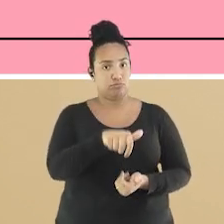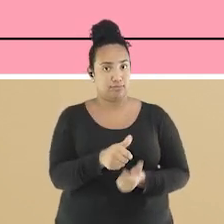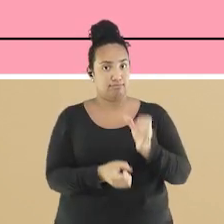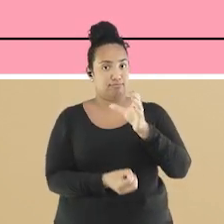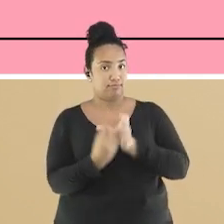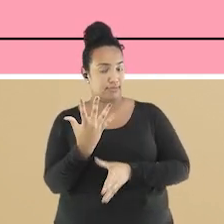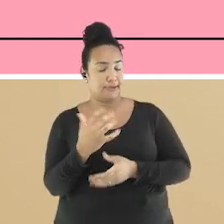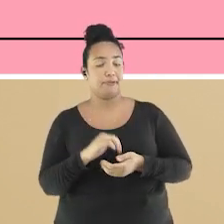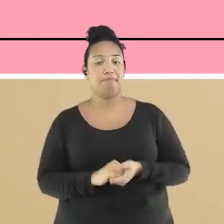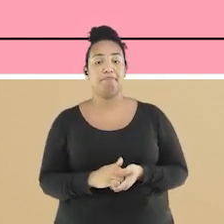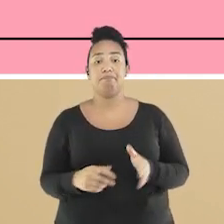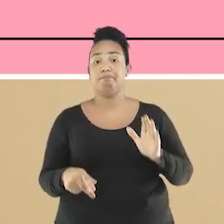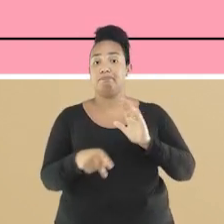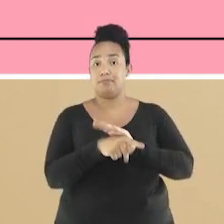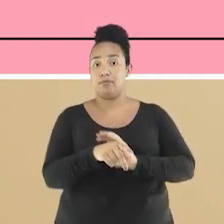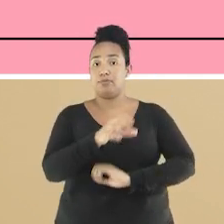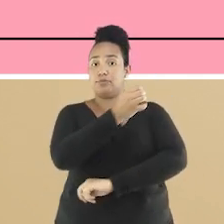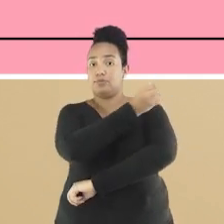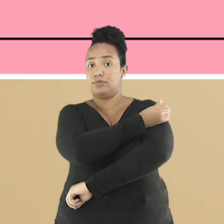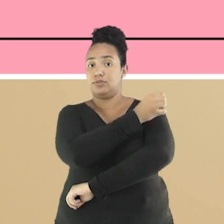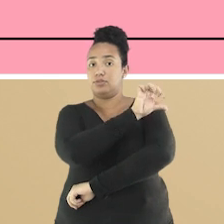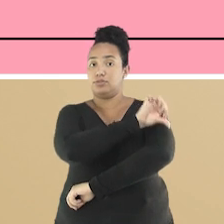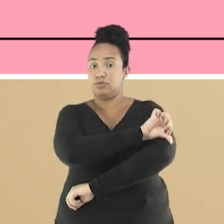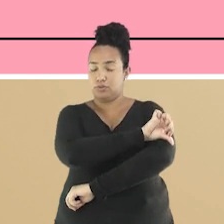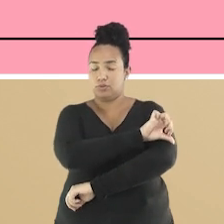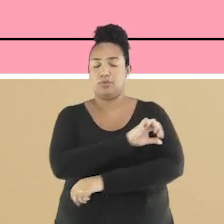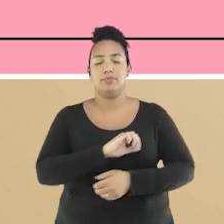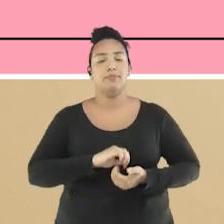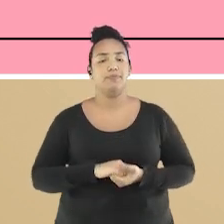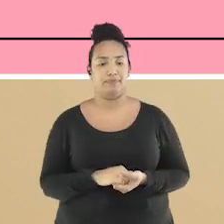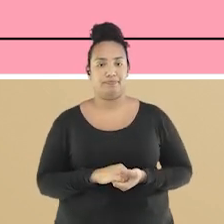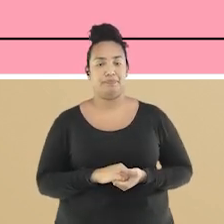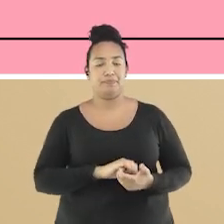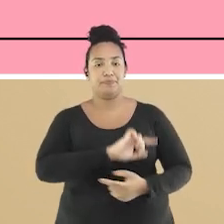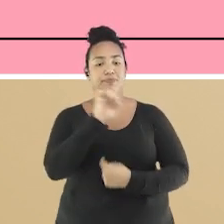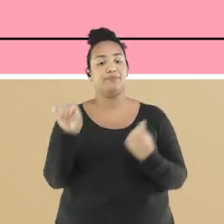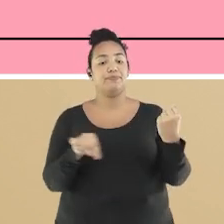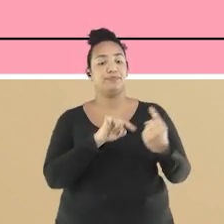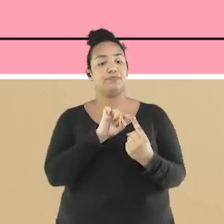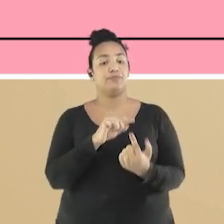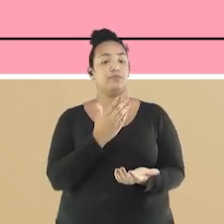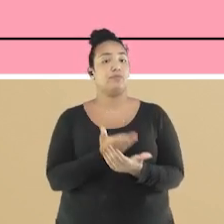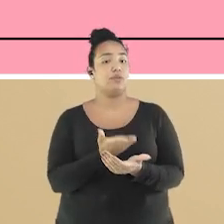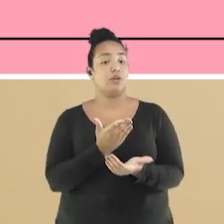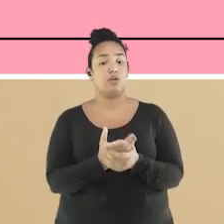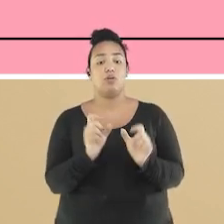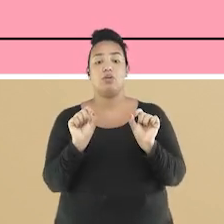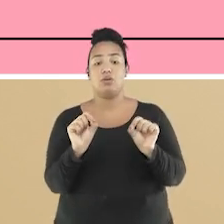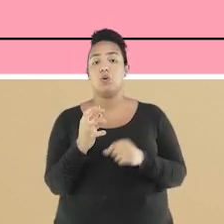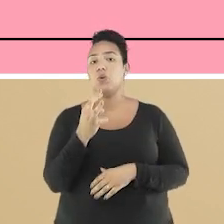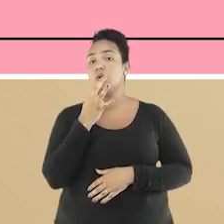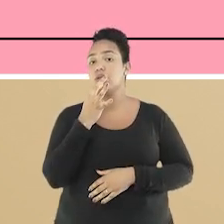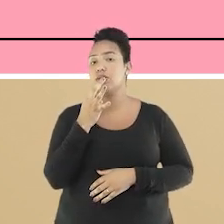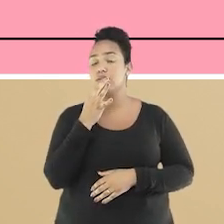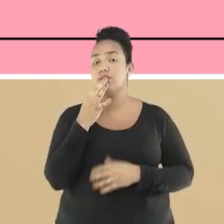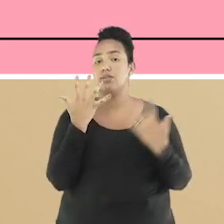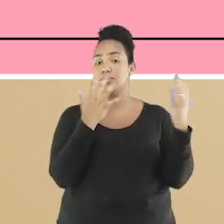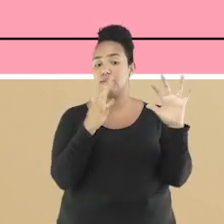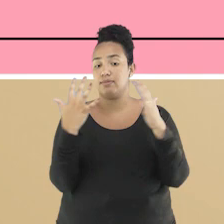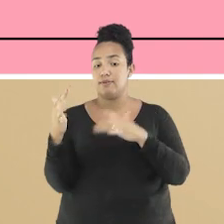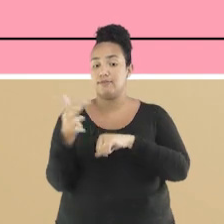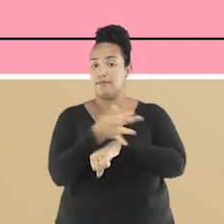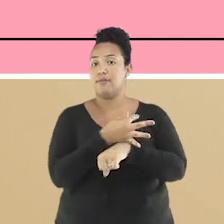É direcionada para os anos finais do ensino fundamental. Os objetivos específicos são conhecer comemorações